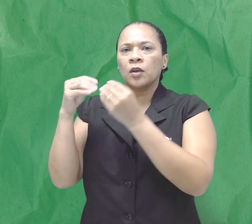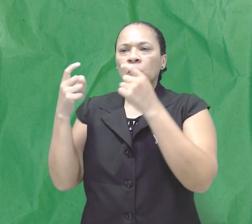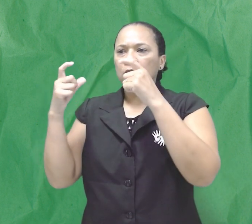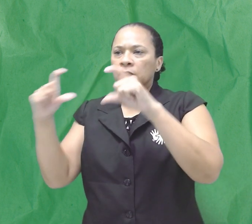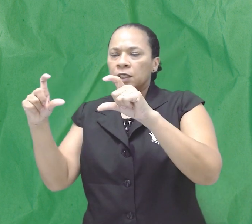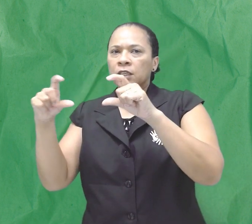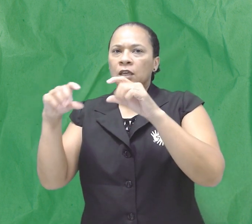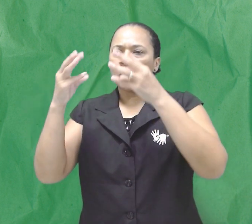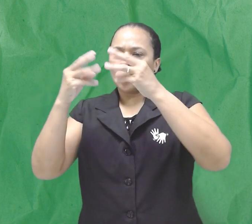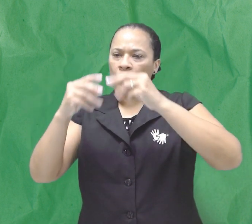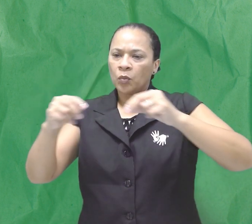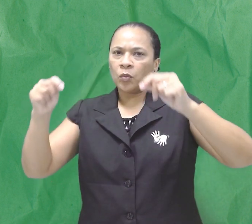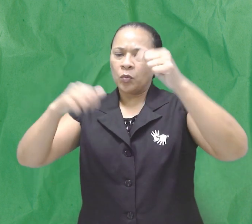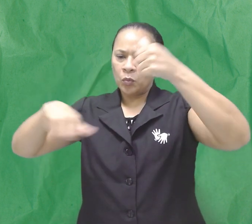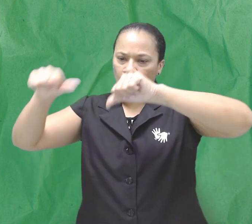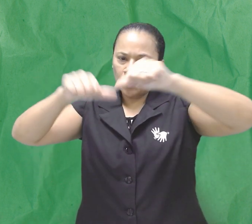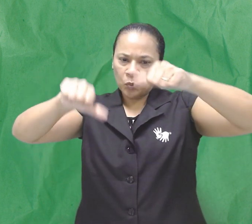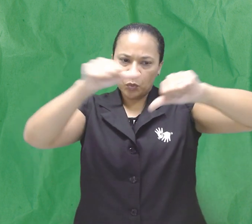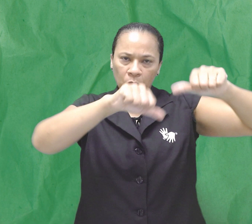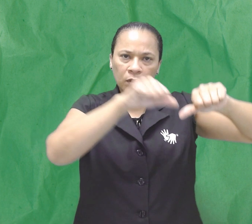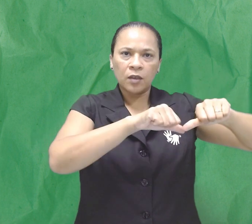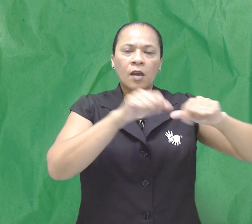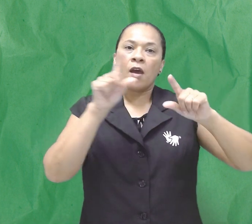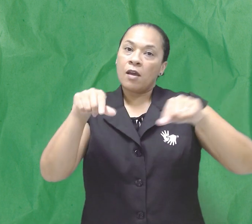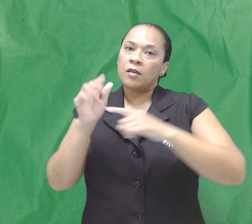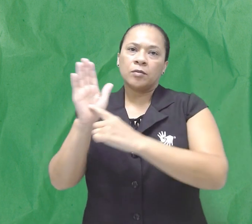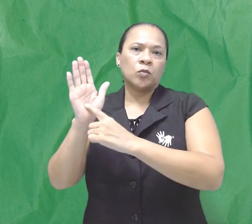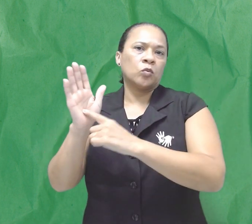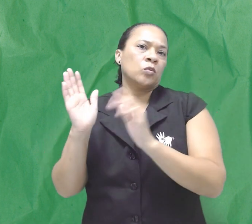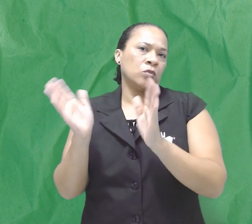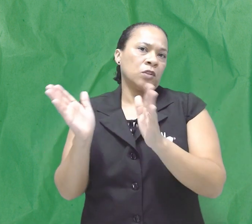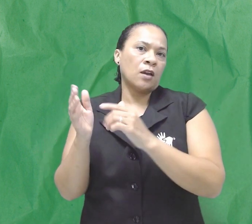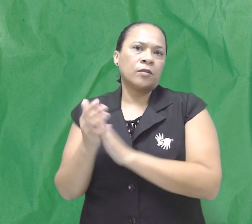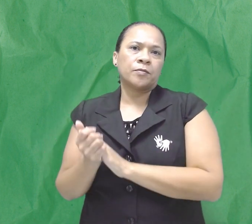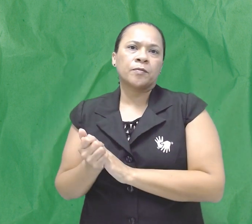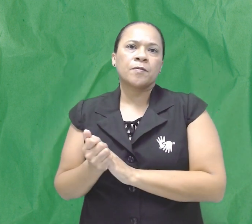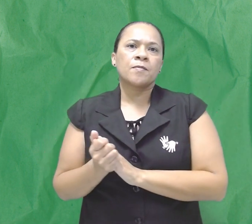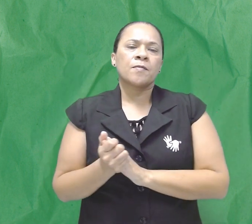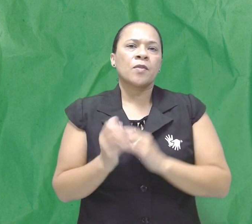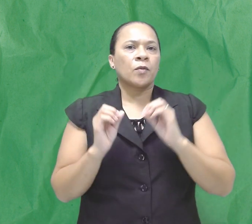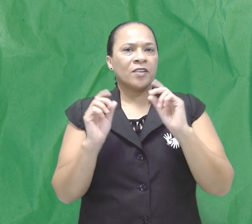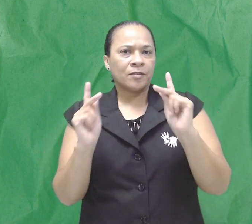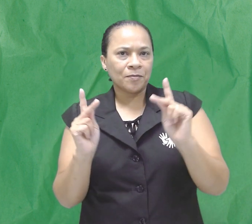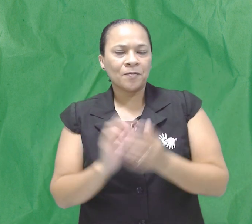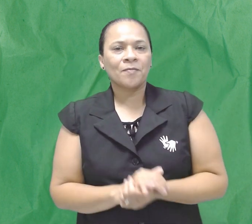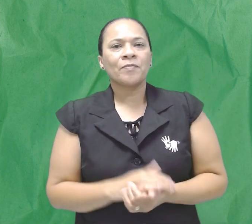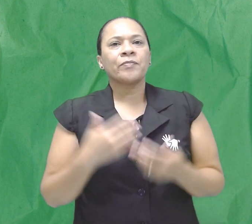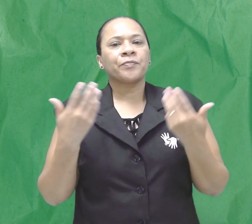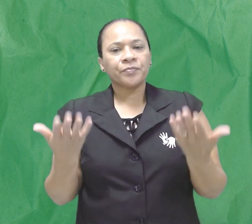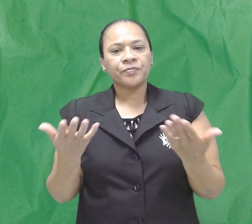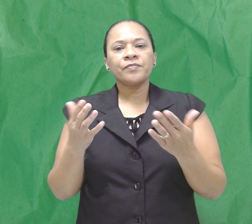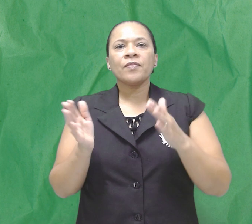e diluição, são principalmente esses apresentados até o momento. Ok, pessoal? Bom, então, dessa forma,